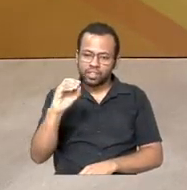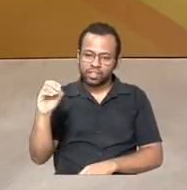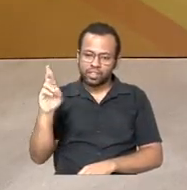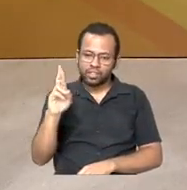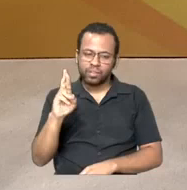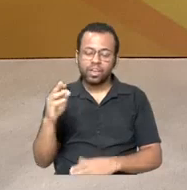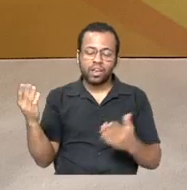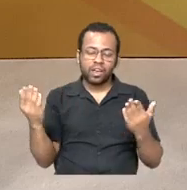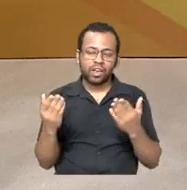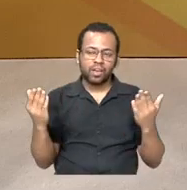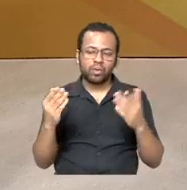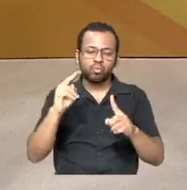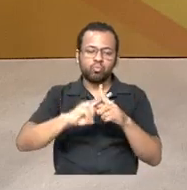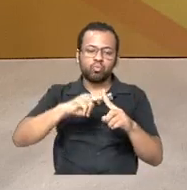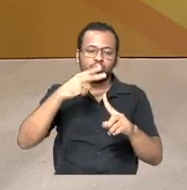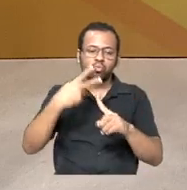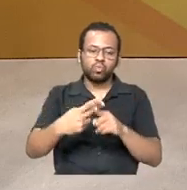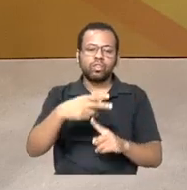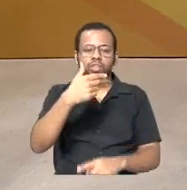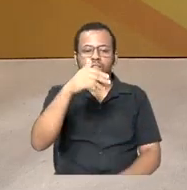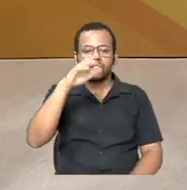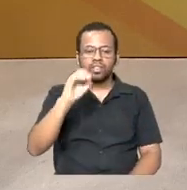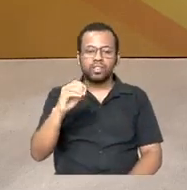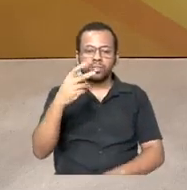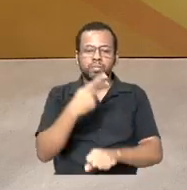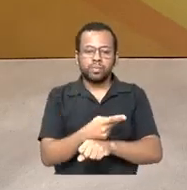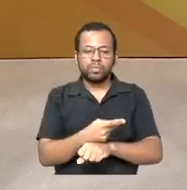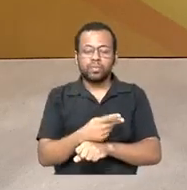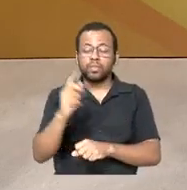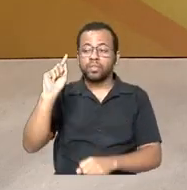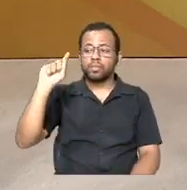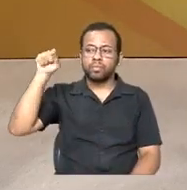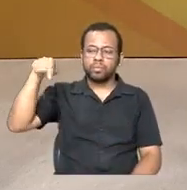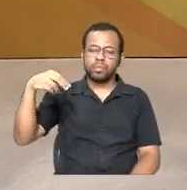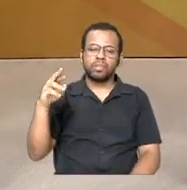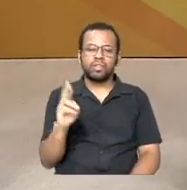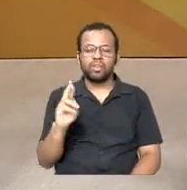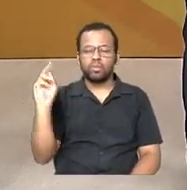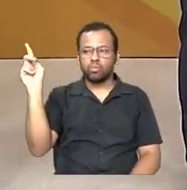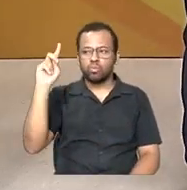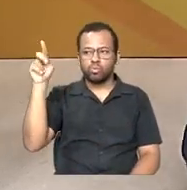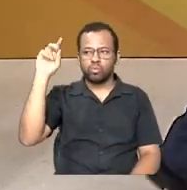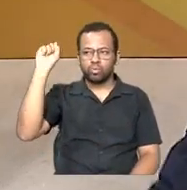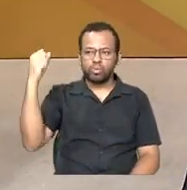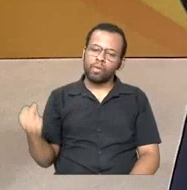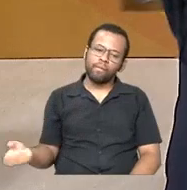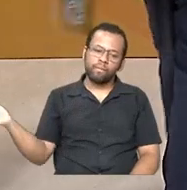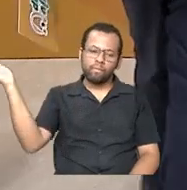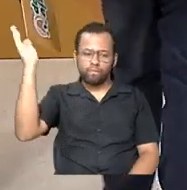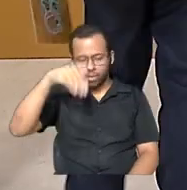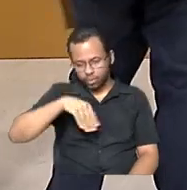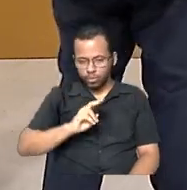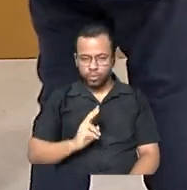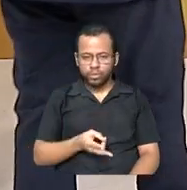nosso Gira né agora aumenta né Agora são 10 prêmios de r$ 1000 Sergipe vamos lá